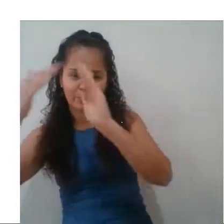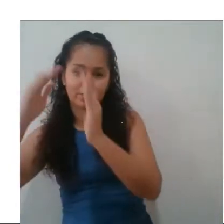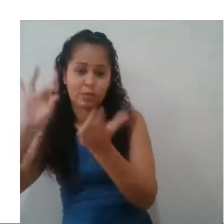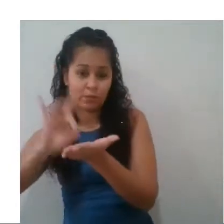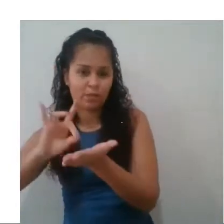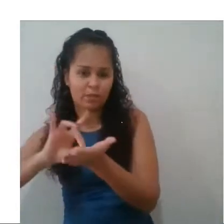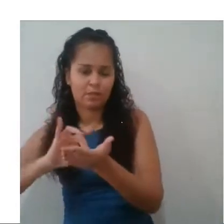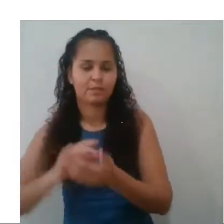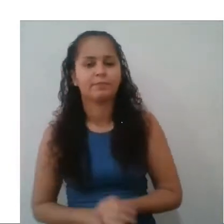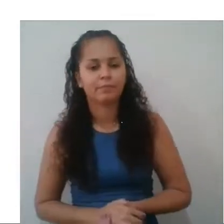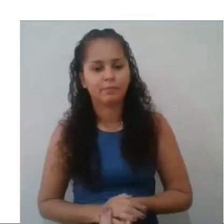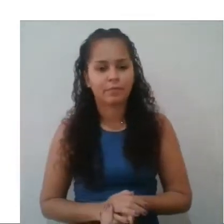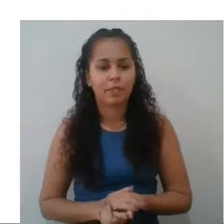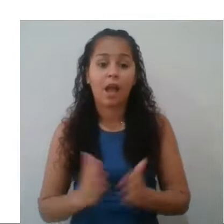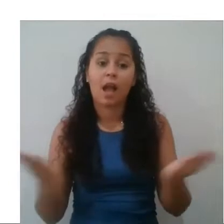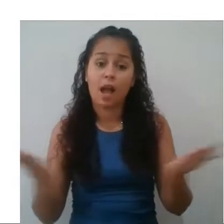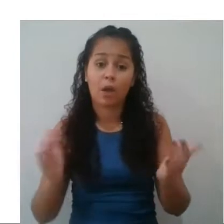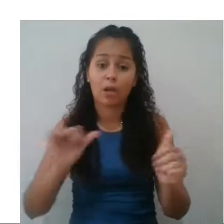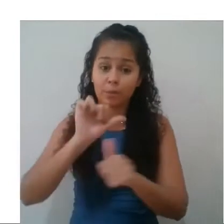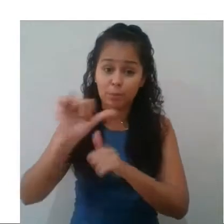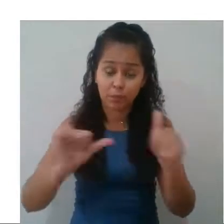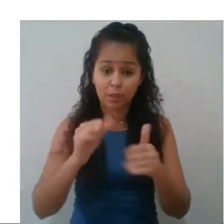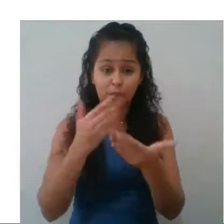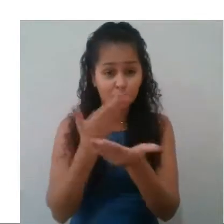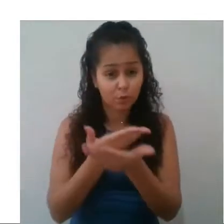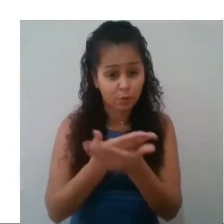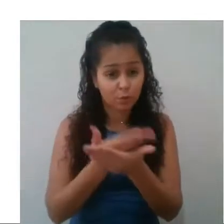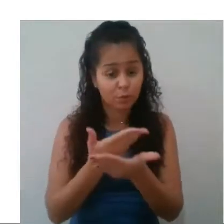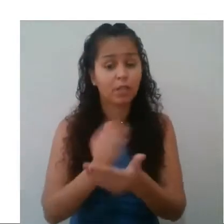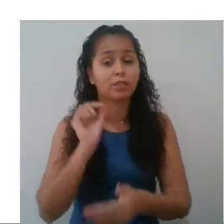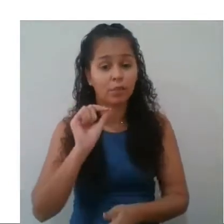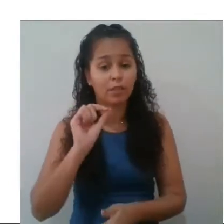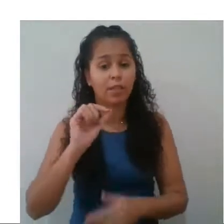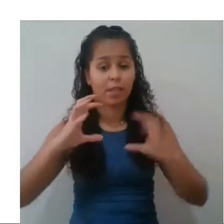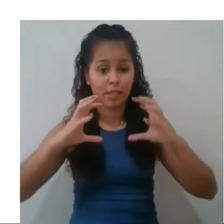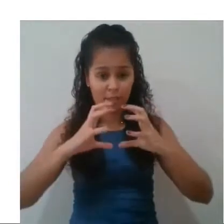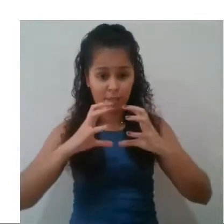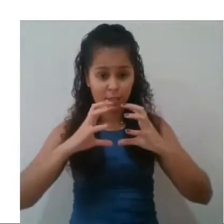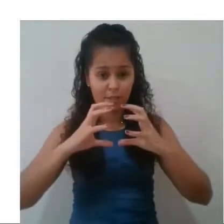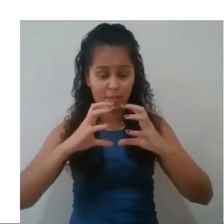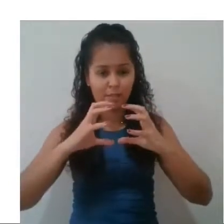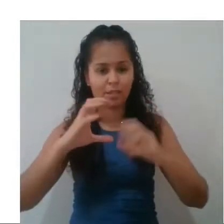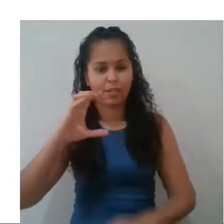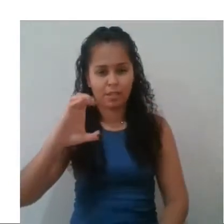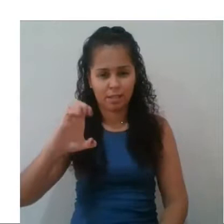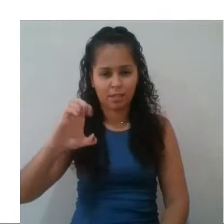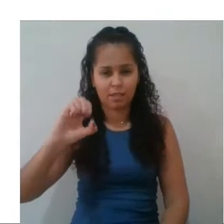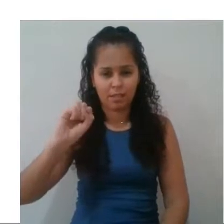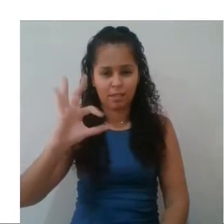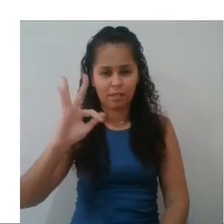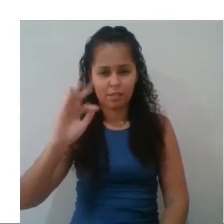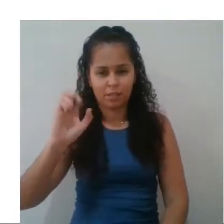Agora, saindo do estudo dos troncos, nós vamos estudar um pouco a respeito das esferas. As